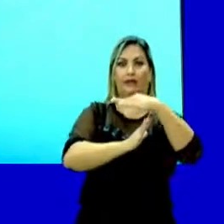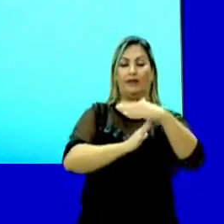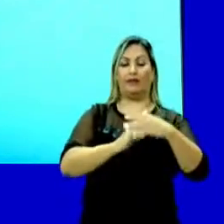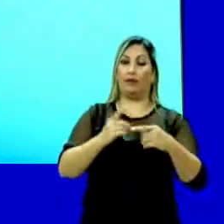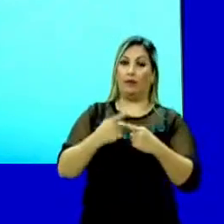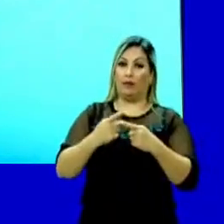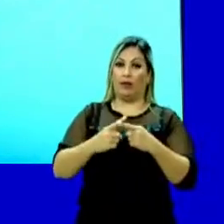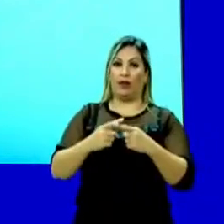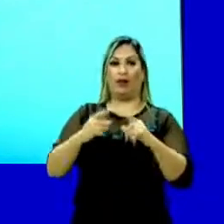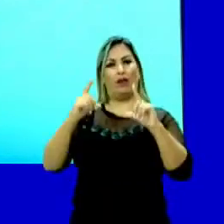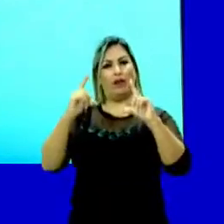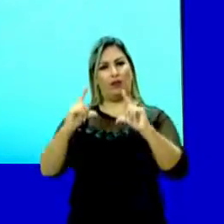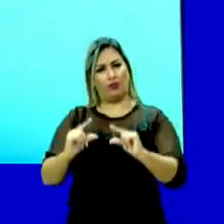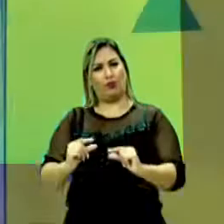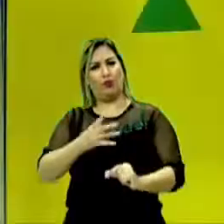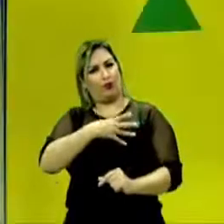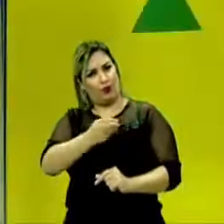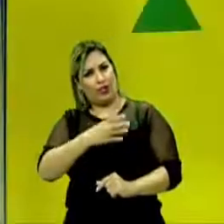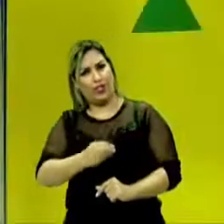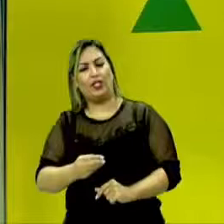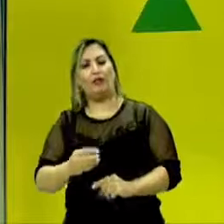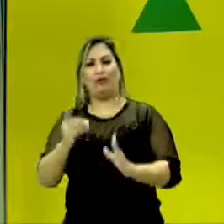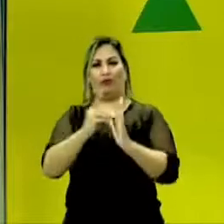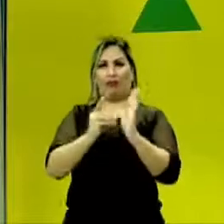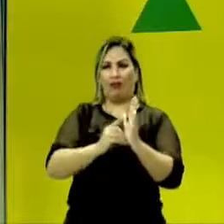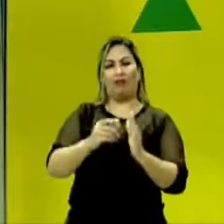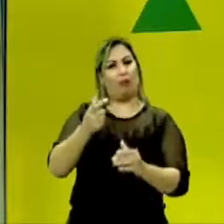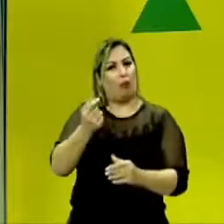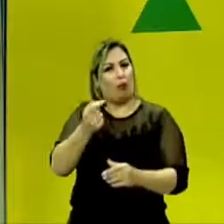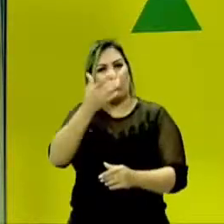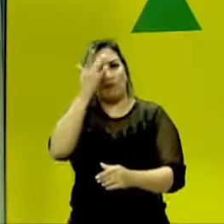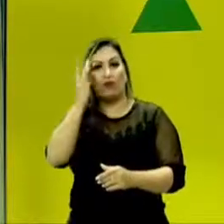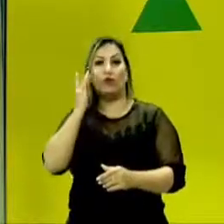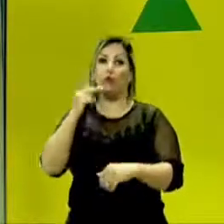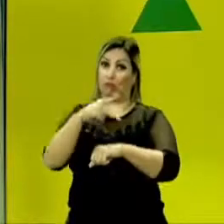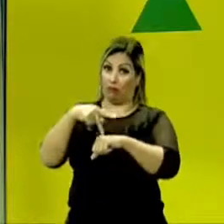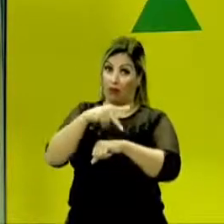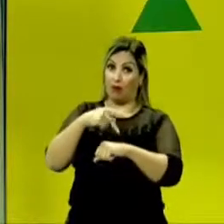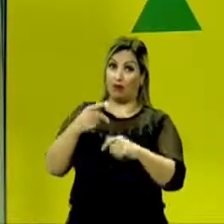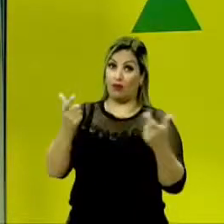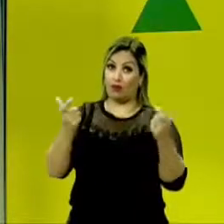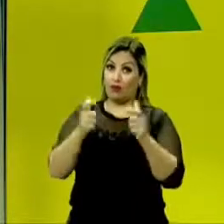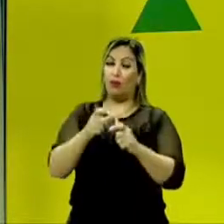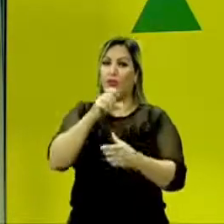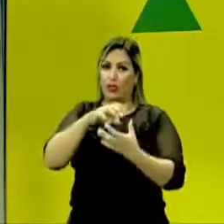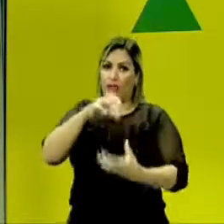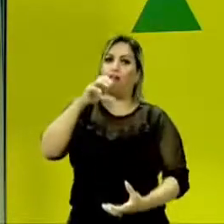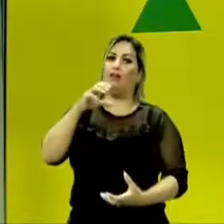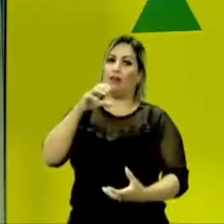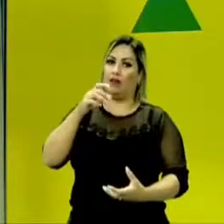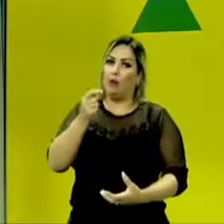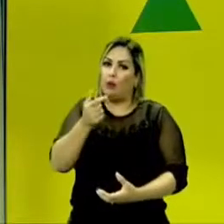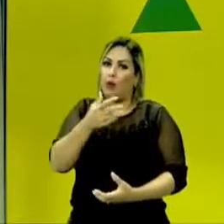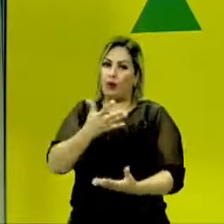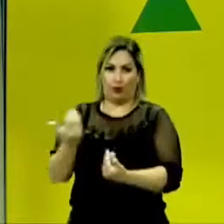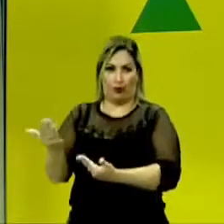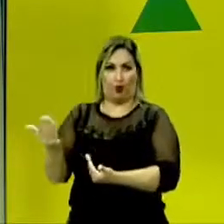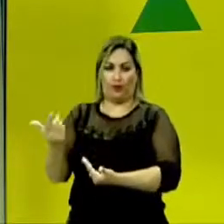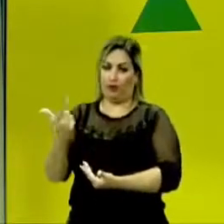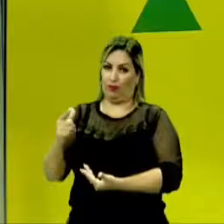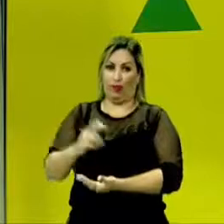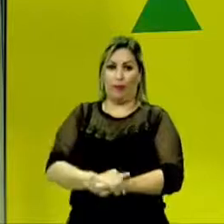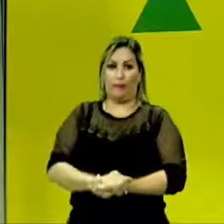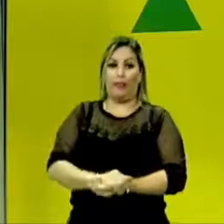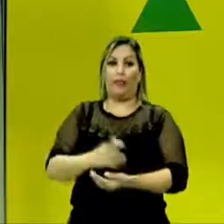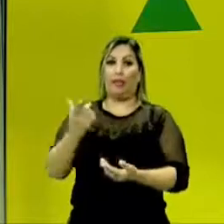de baixas taxas de natalidade durante muitas décadas. A gente vai ter aí países que envelheceram, então, né, nesse tempo, e a gente tem